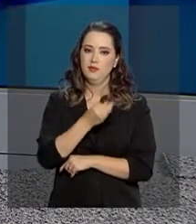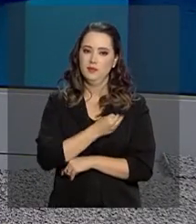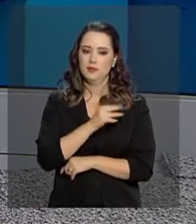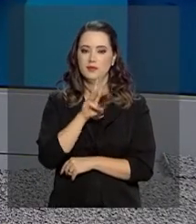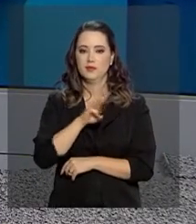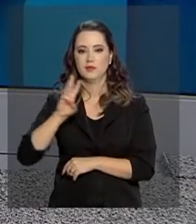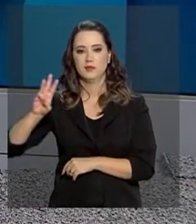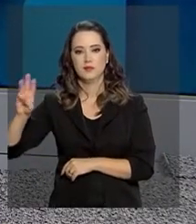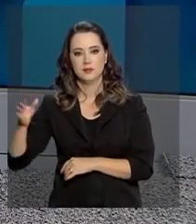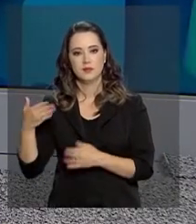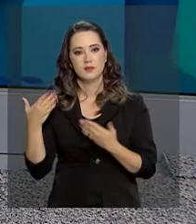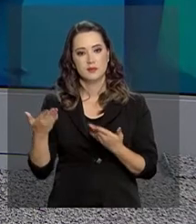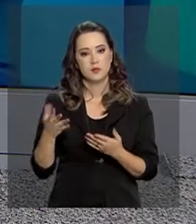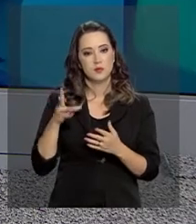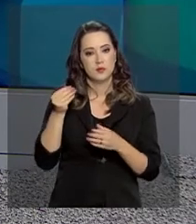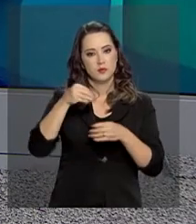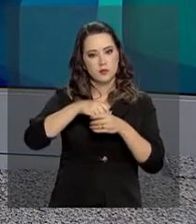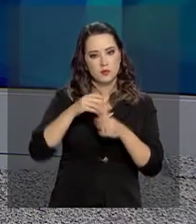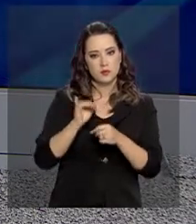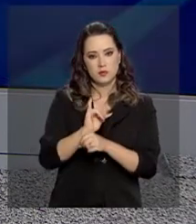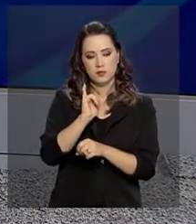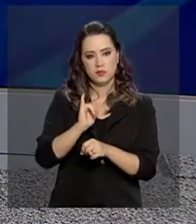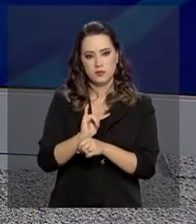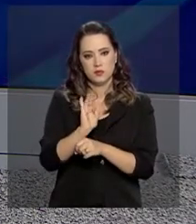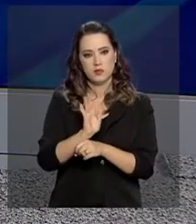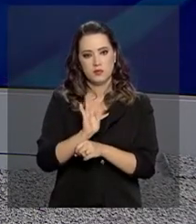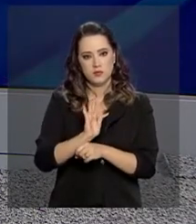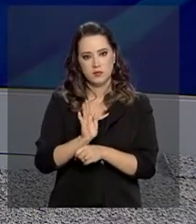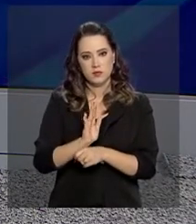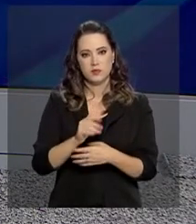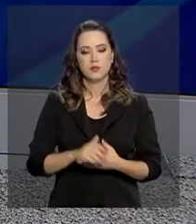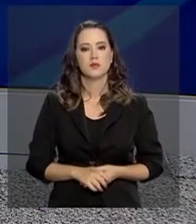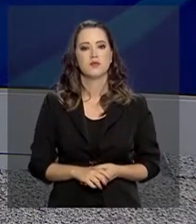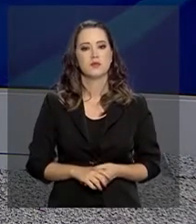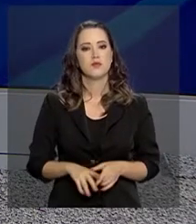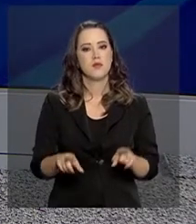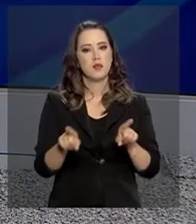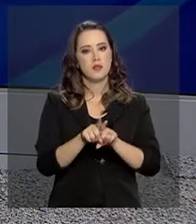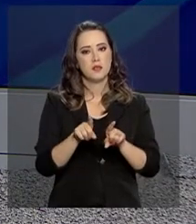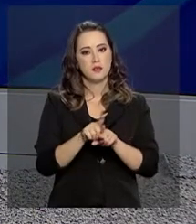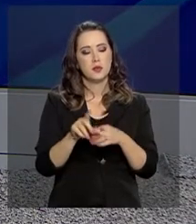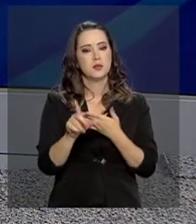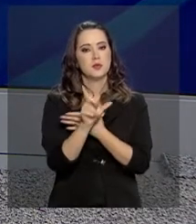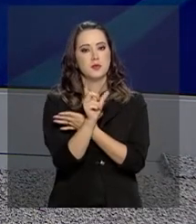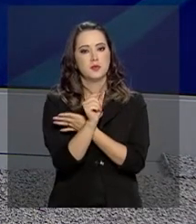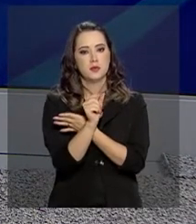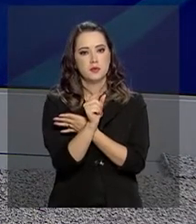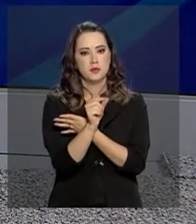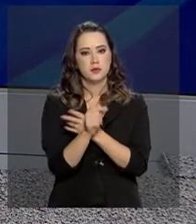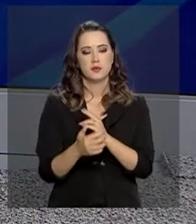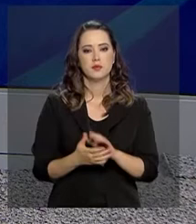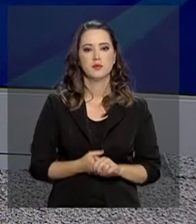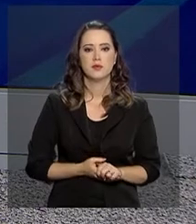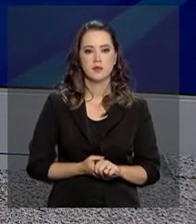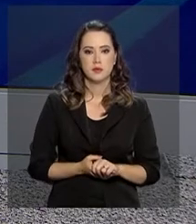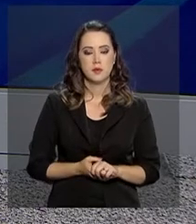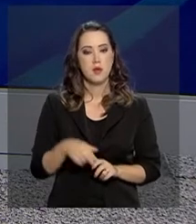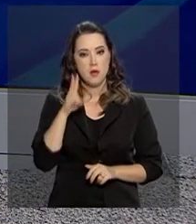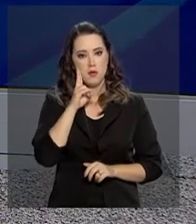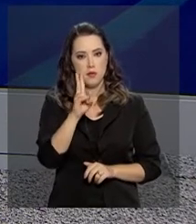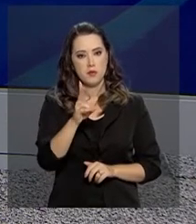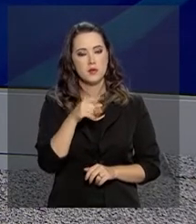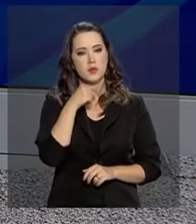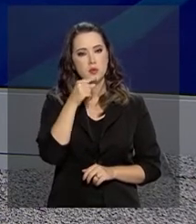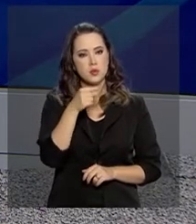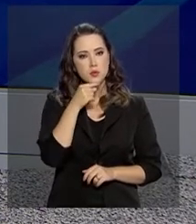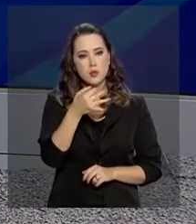pelo site da nbr e todas as reportagens estão em nosso canal no youtube acesse também o nosso perfil no twitter você pode ainda